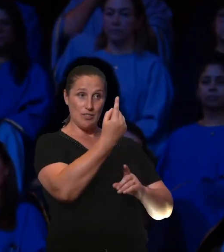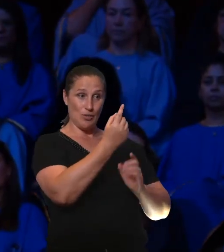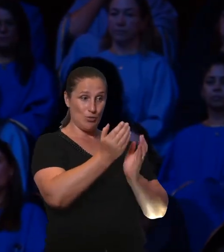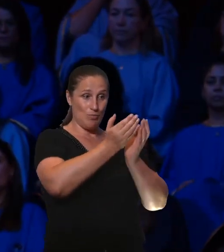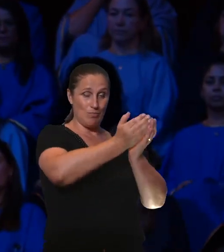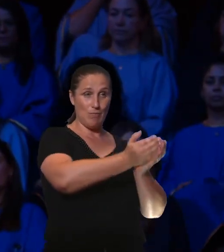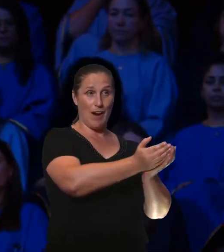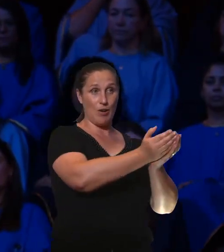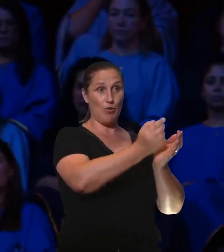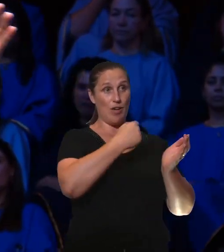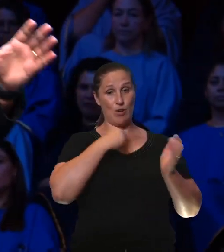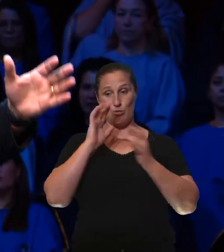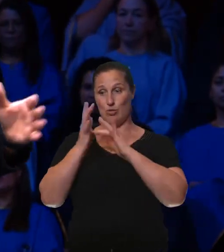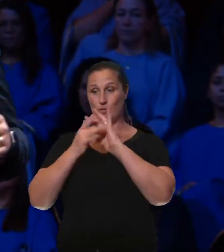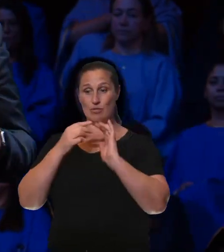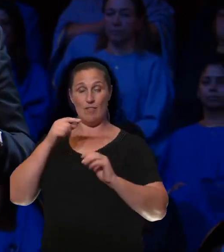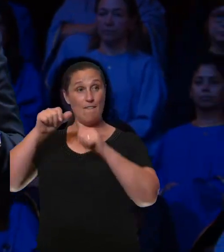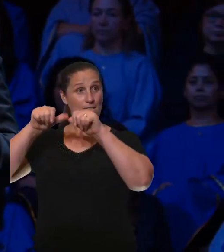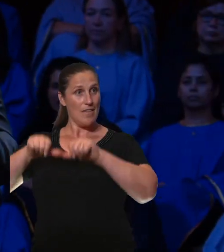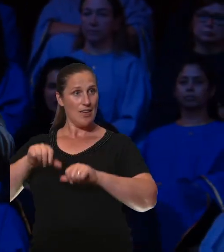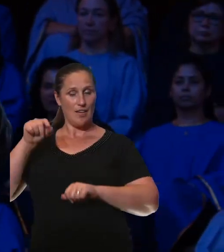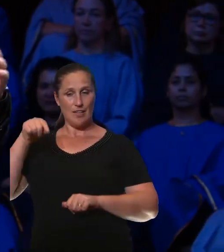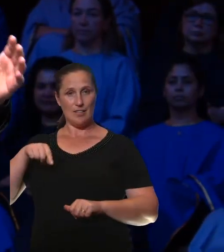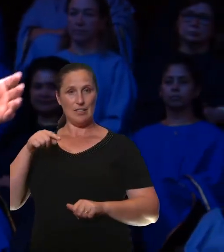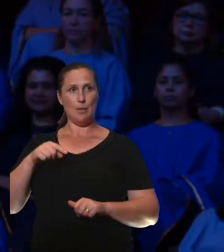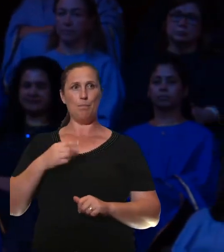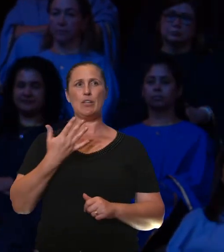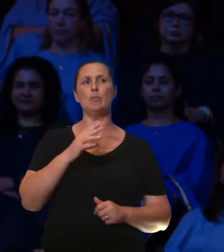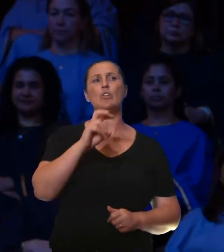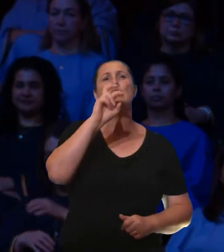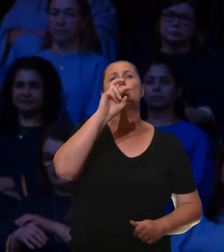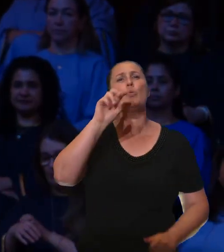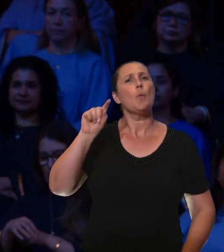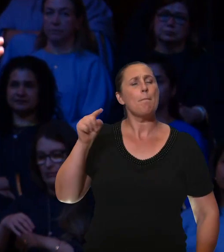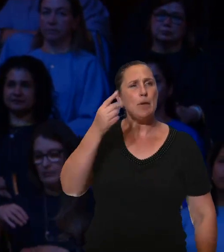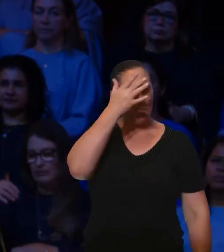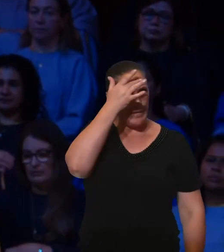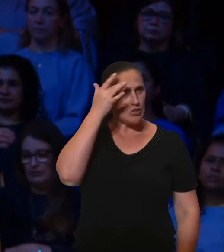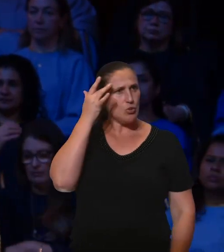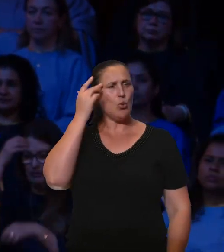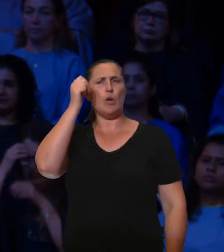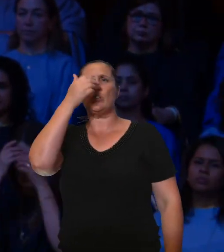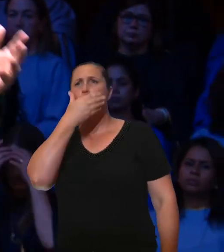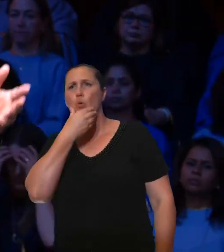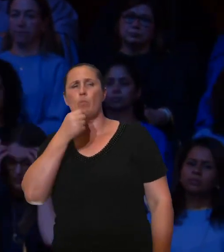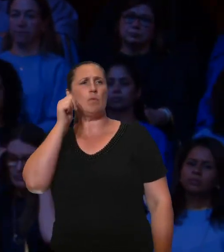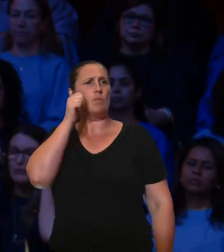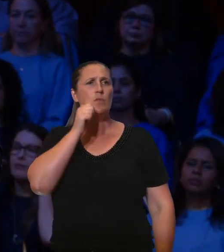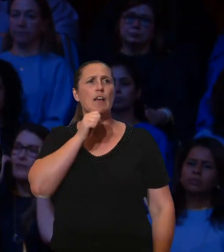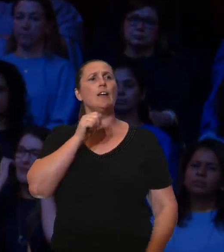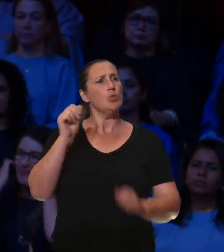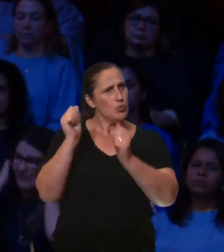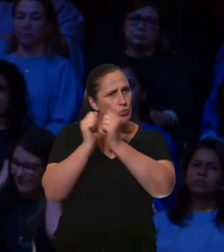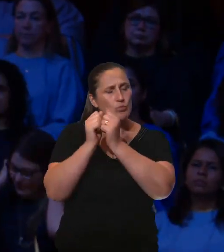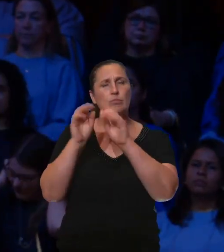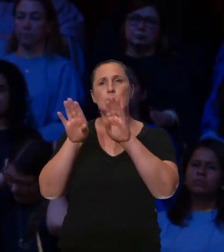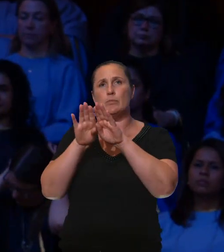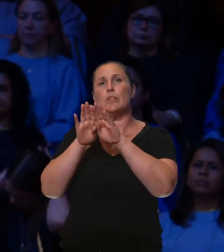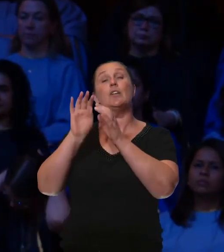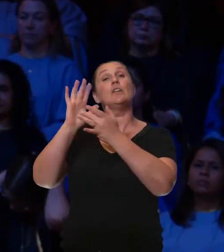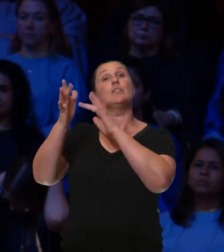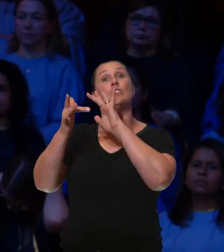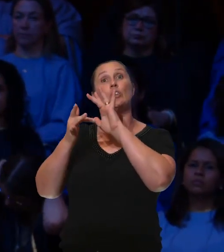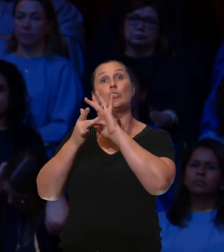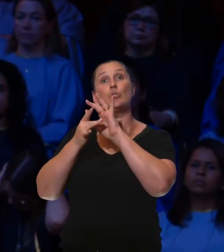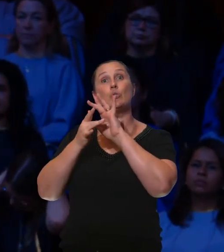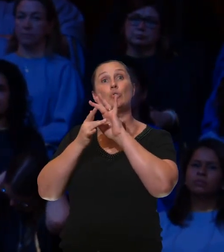Jesus, com uma grande multidão, em torno de 5.000 homens, mais mulheres e crianças, Jesus vira para